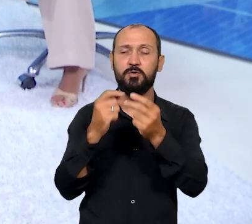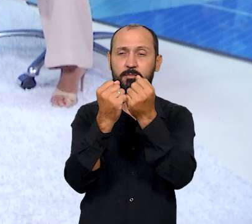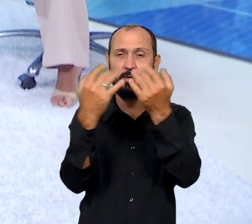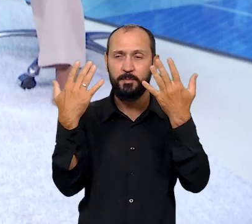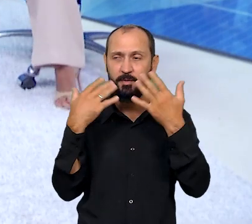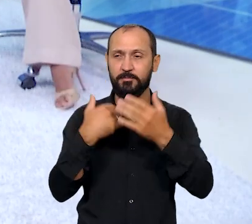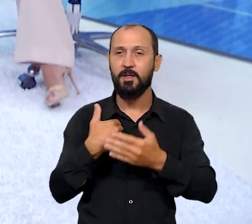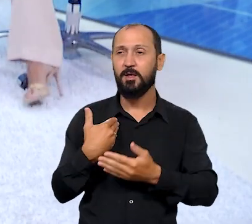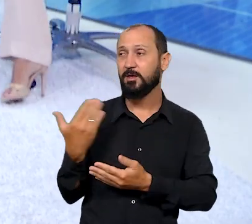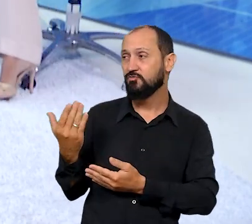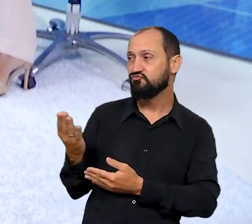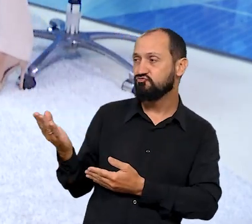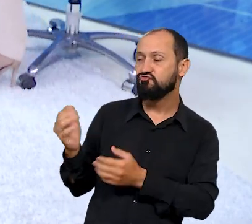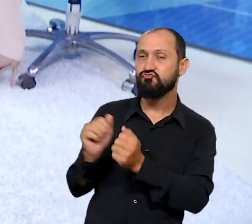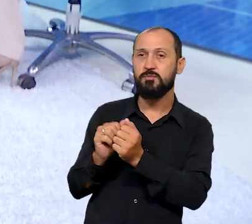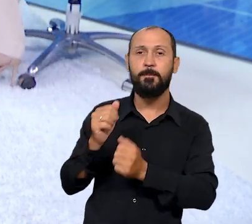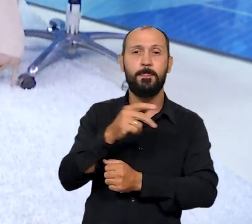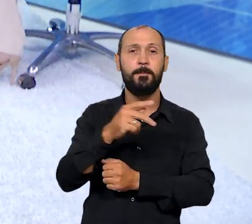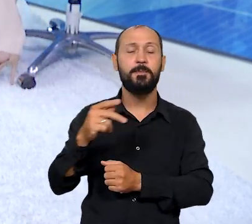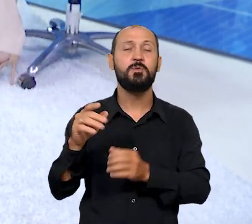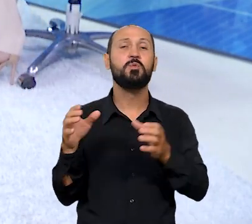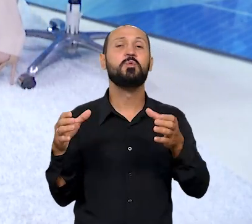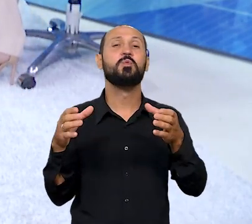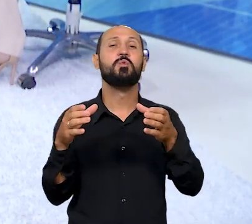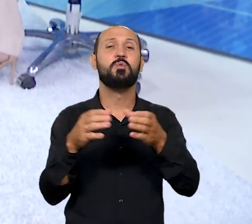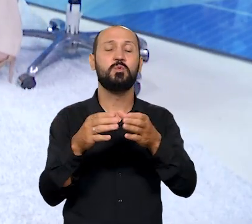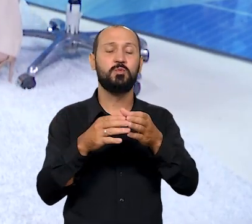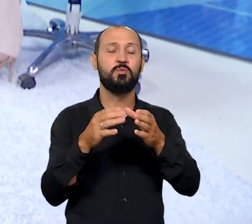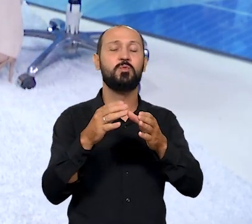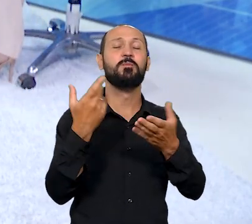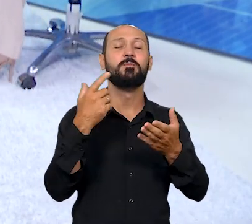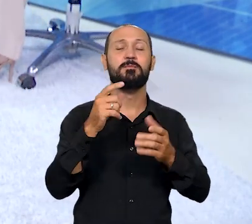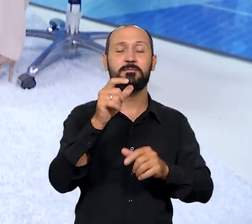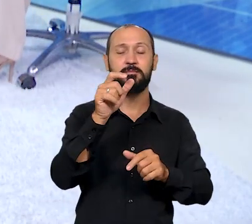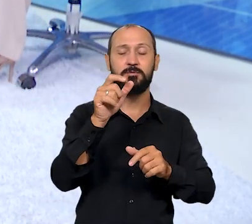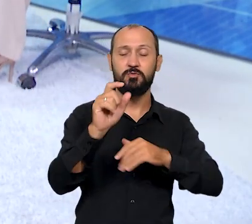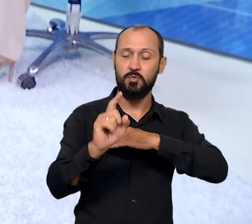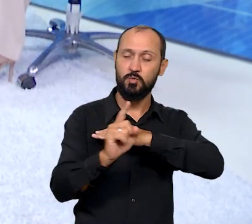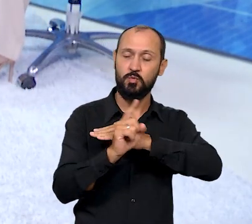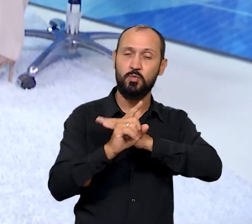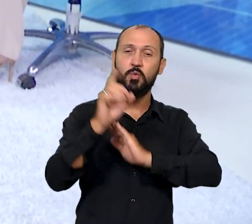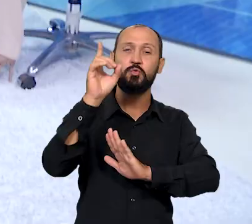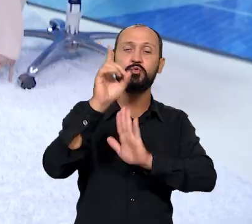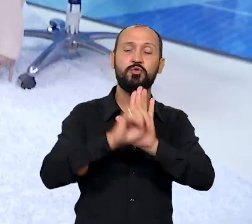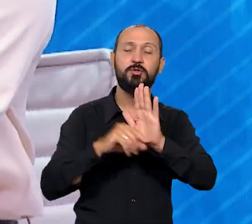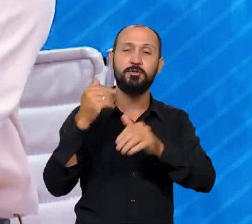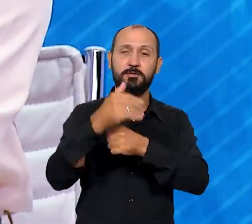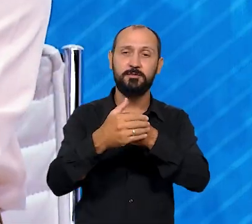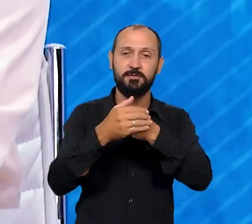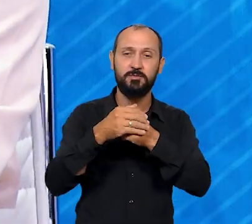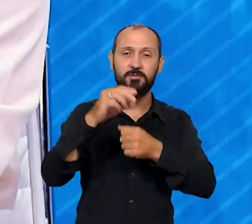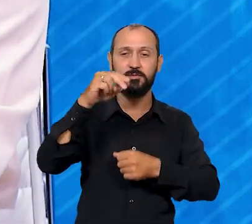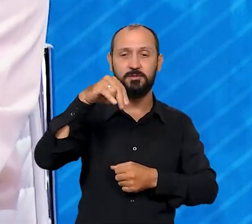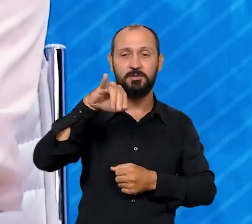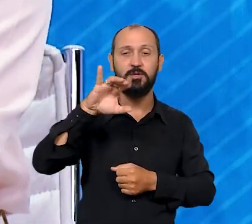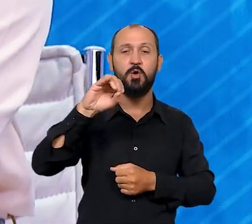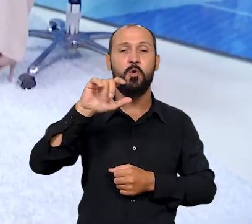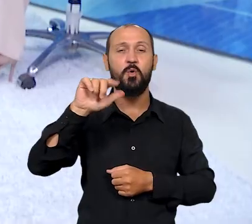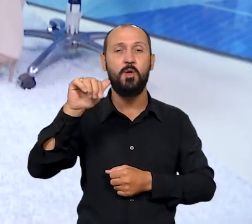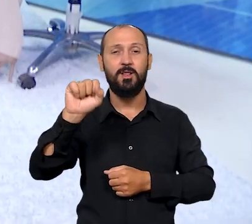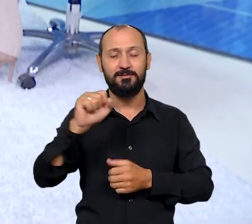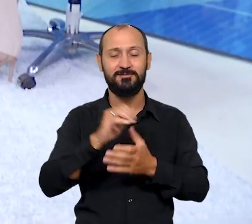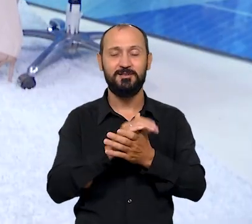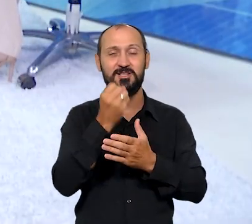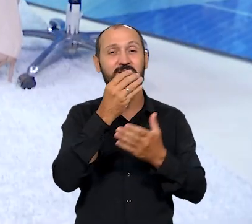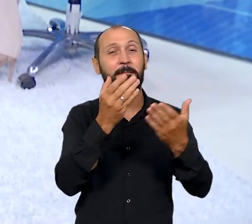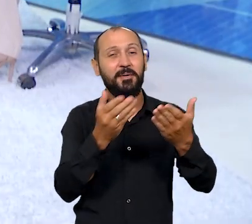Ambiente. Aqui ao meu lado, eu já recebo o presidente da Comissão de Defesa dos Direitos do Consumidor, Dr.